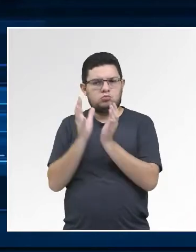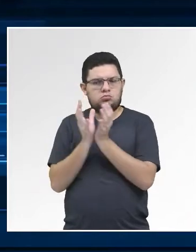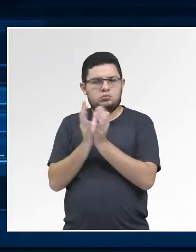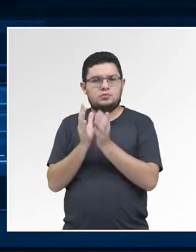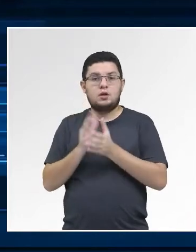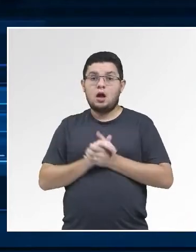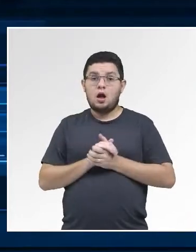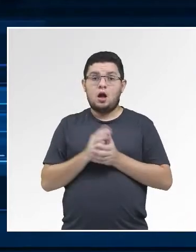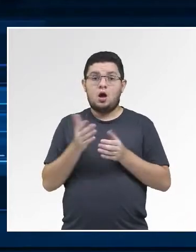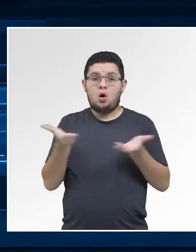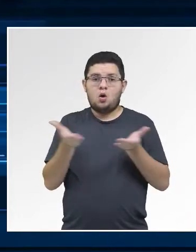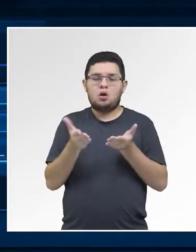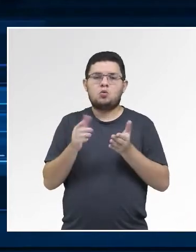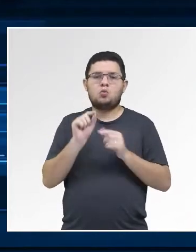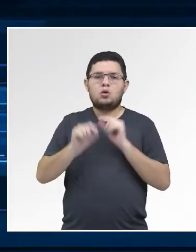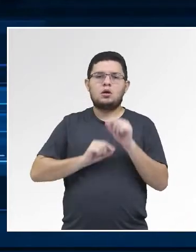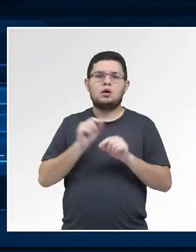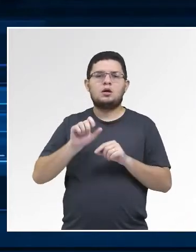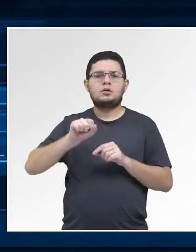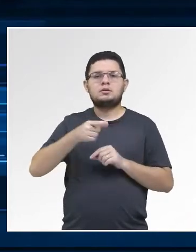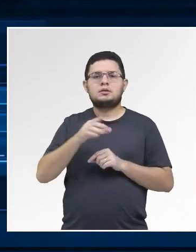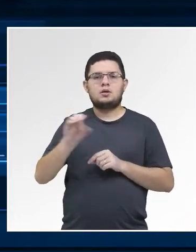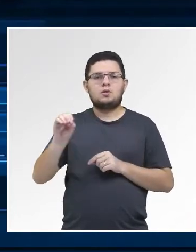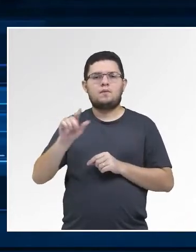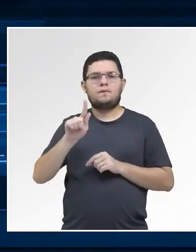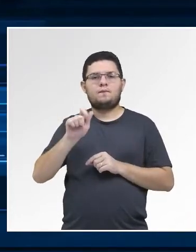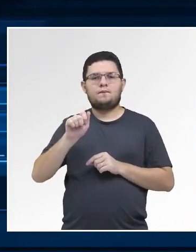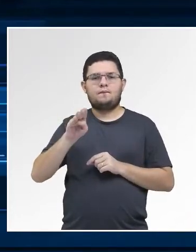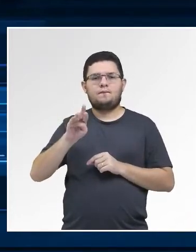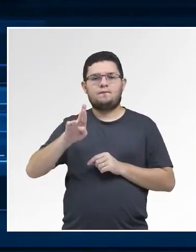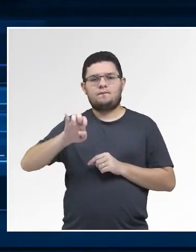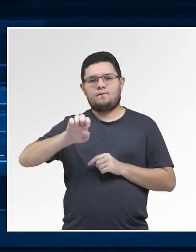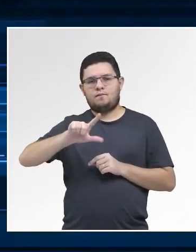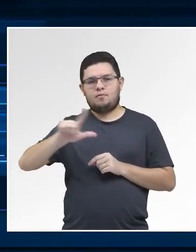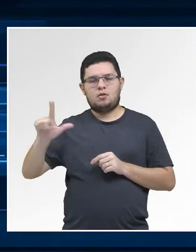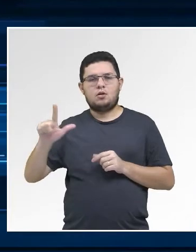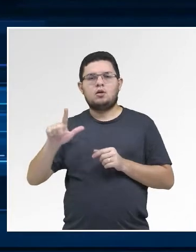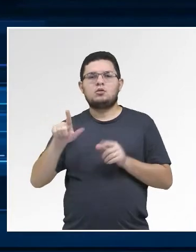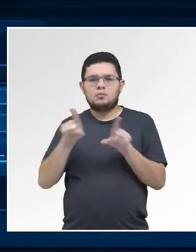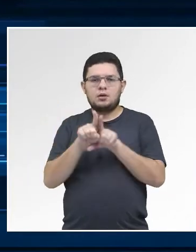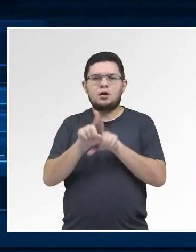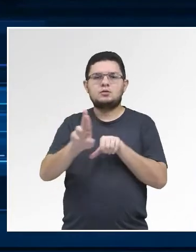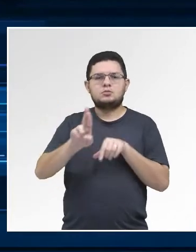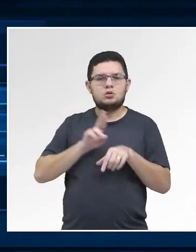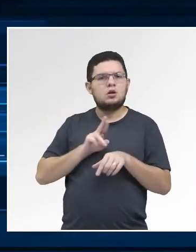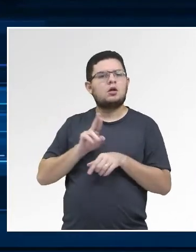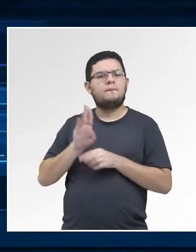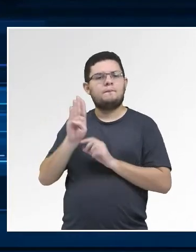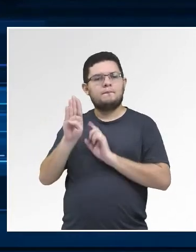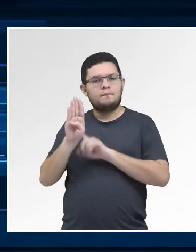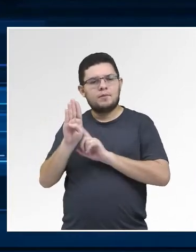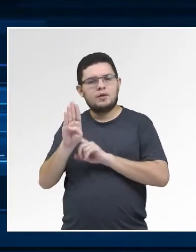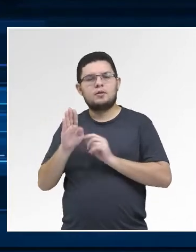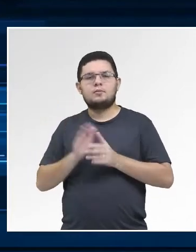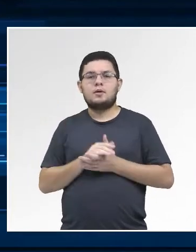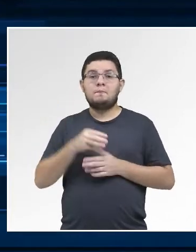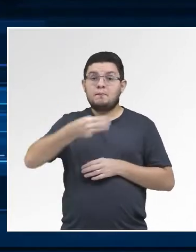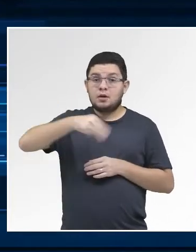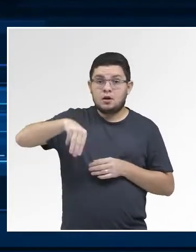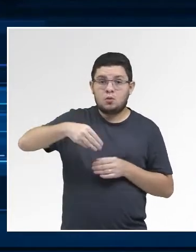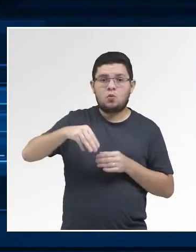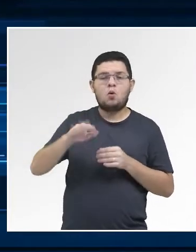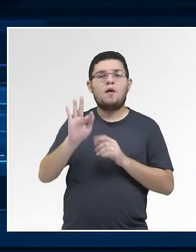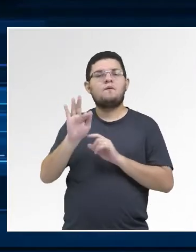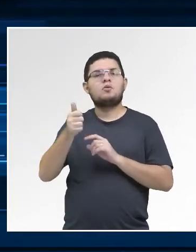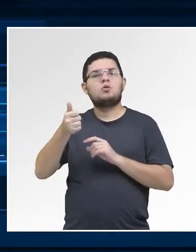São Gabriel do Rio Negro, F10 também, dizendo que é a letra B, né? Que a resposta correta é a letra B. Manacapuru, F12,